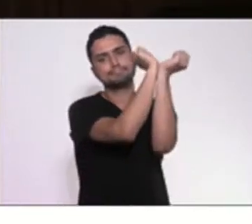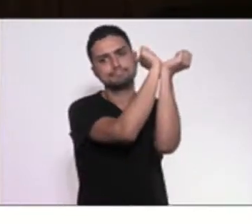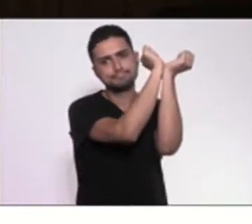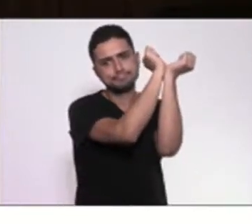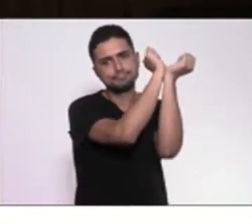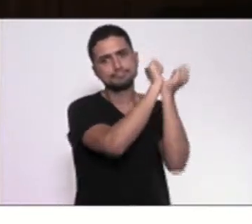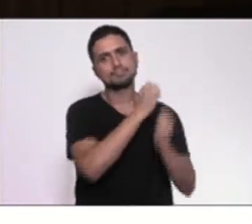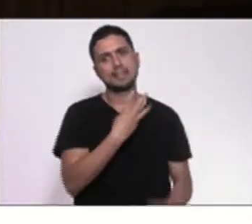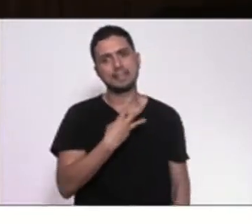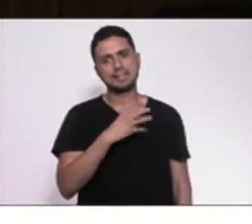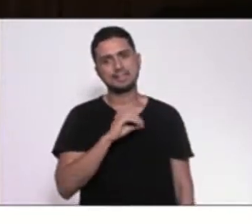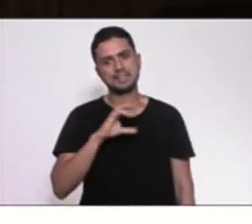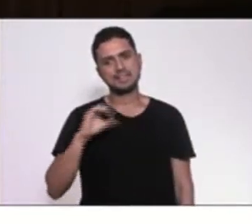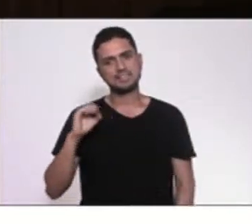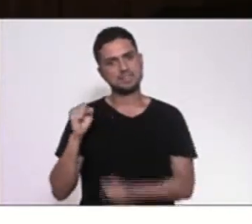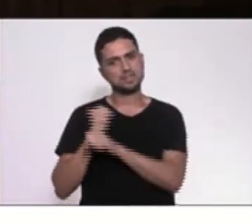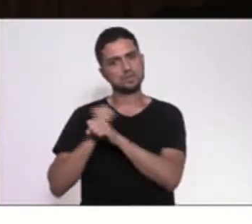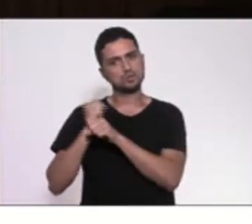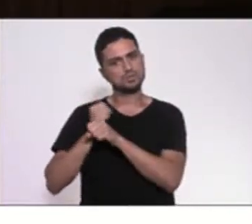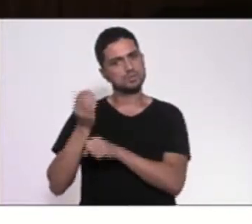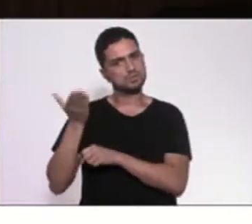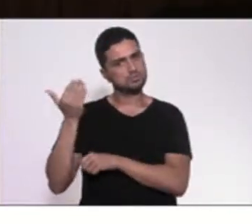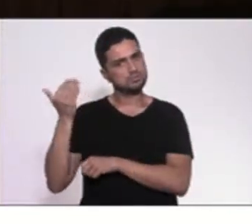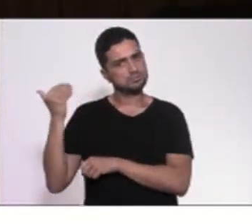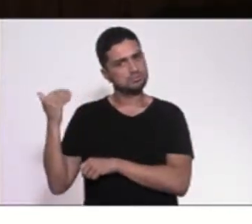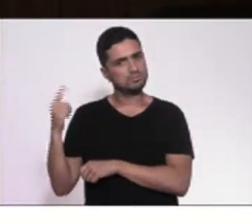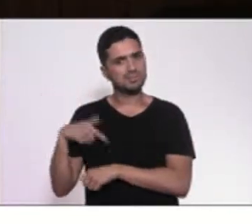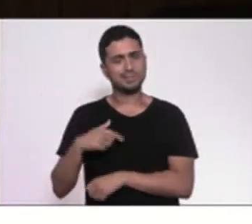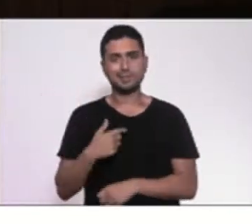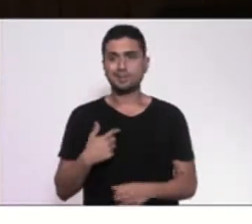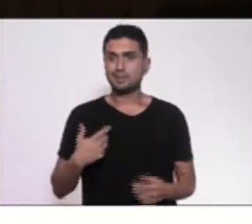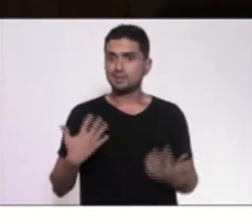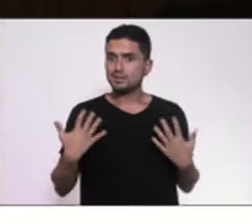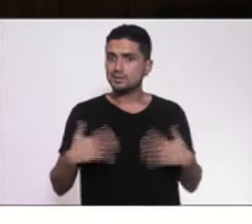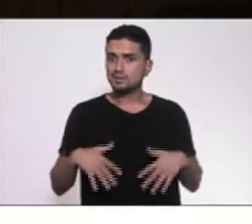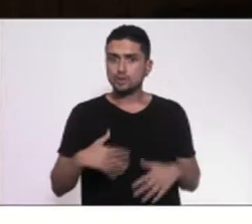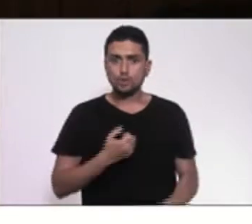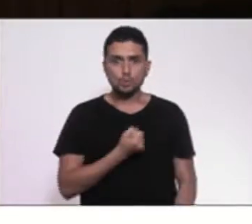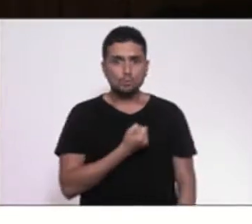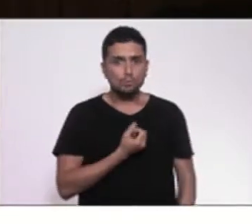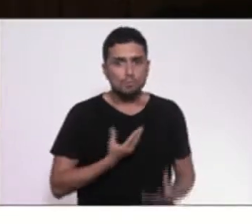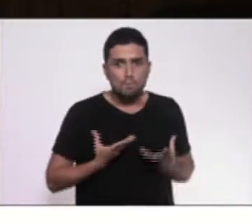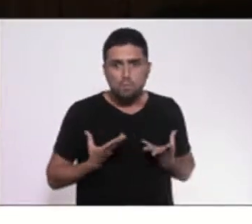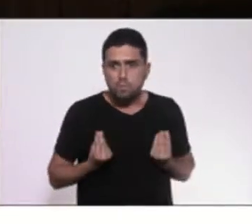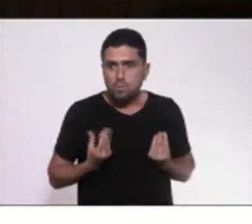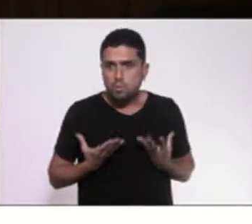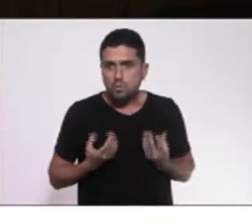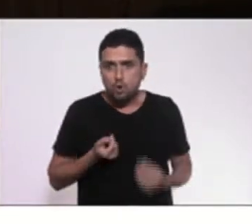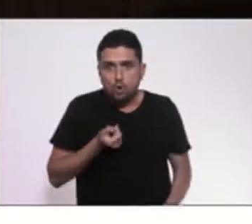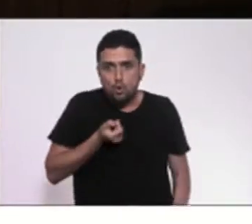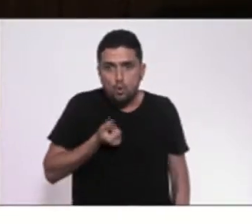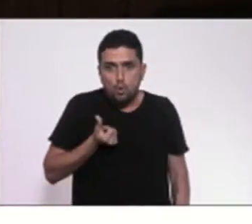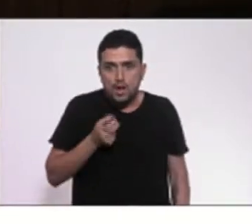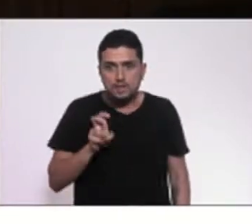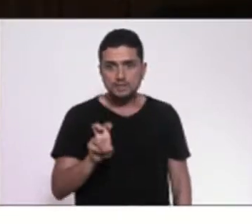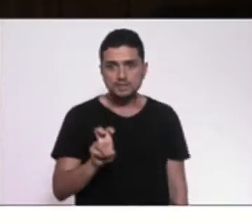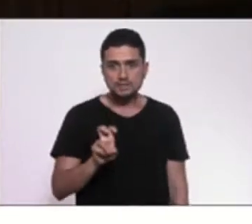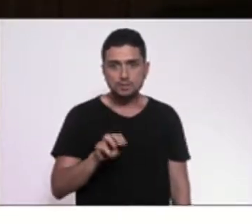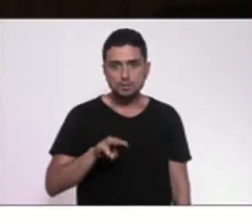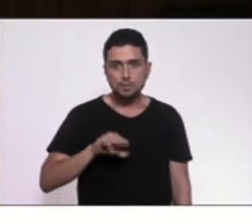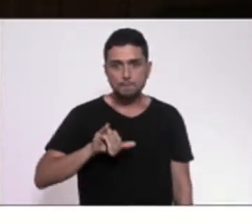cerca de 300 anos é absolutamente assustador. Quase 5